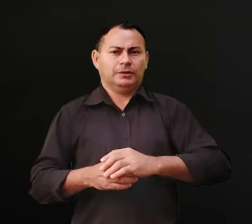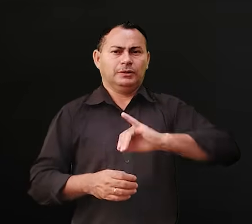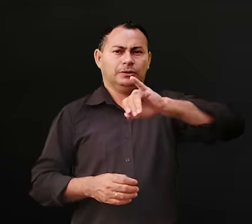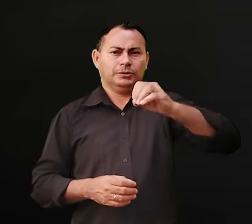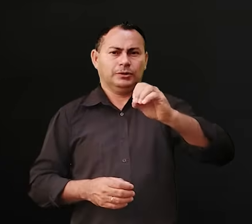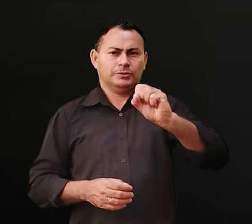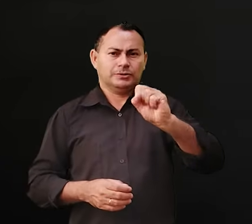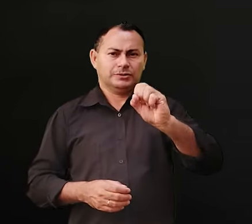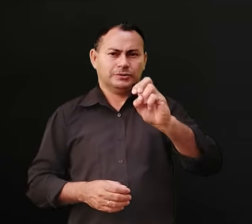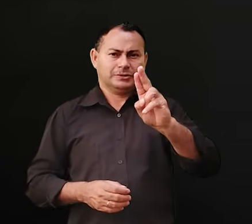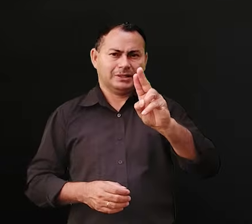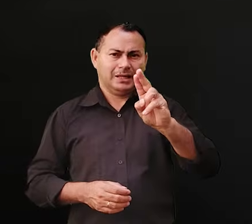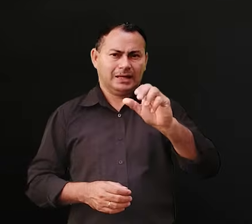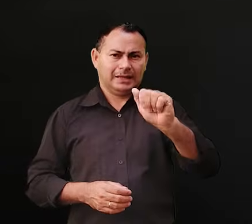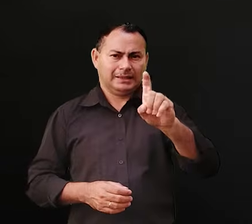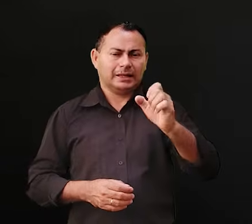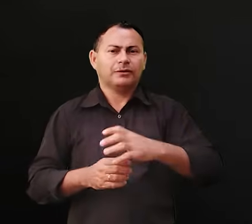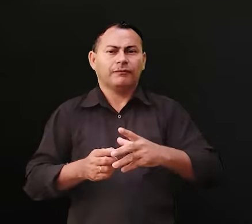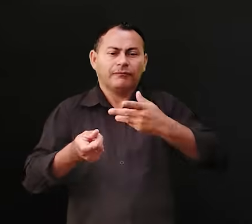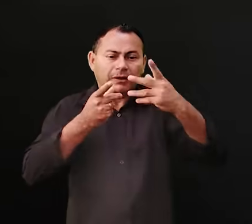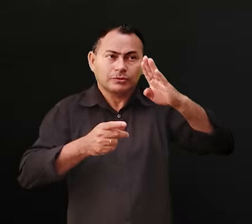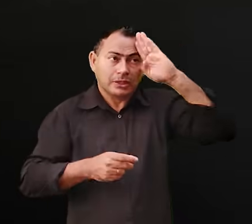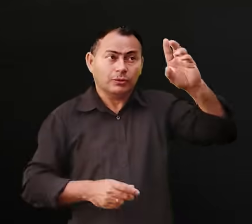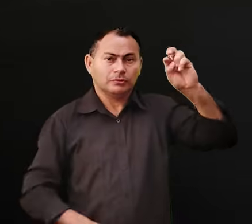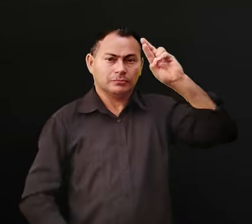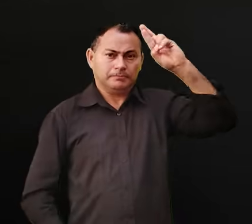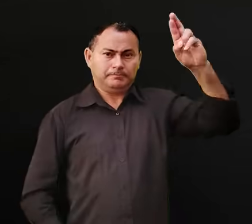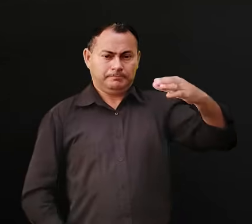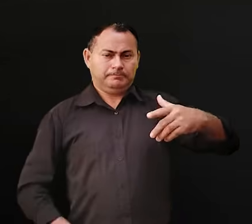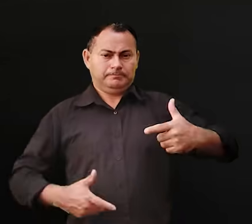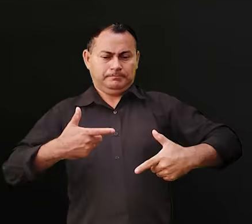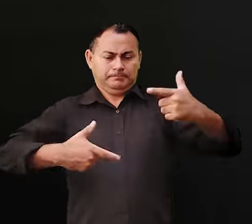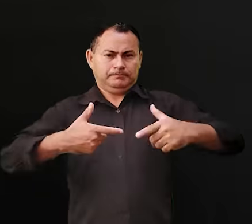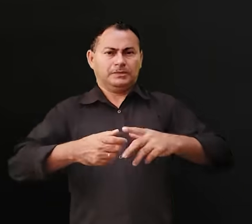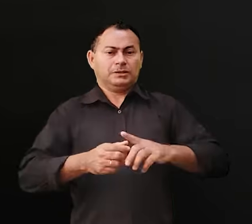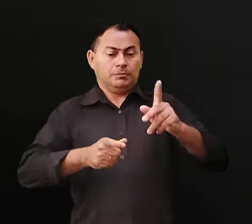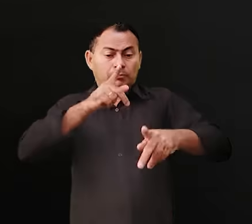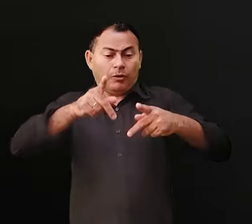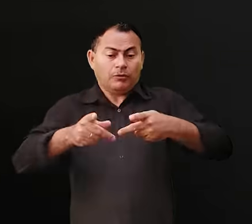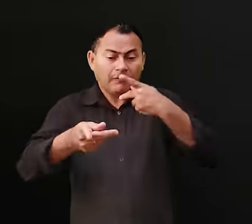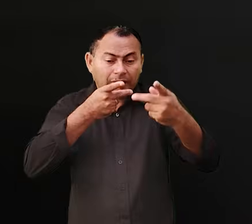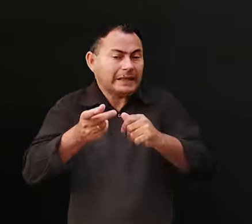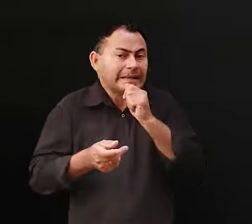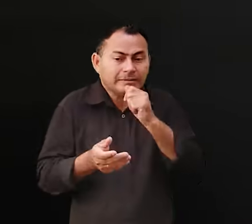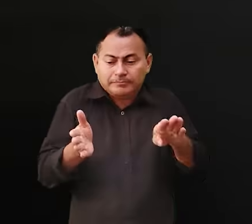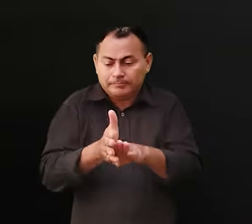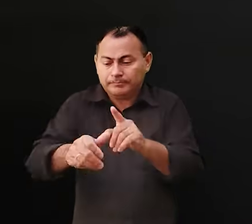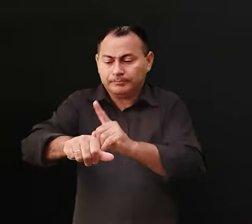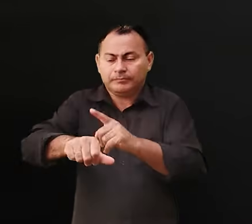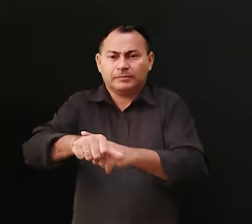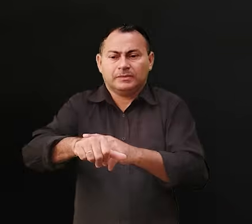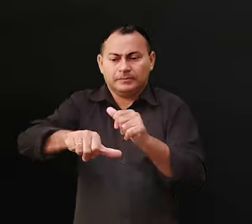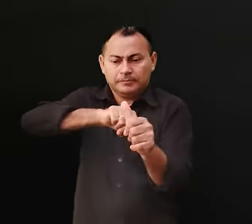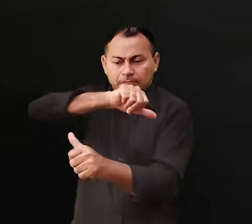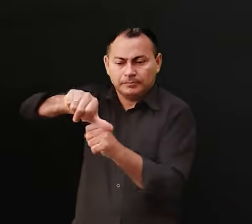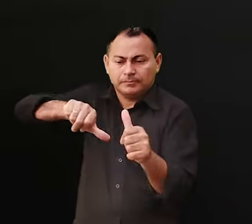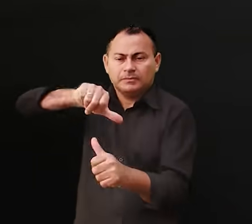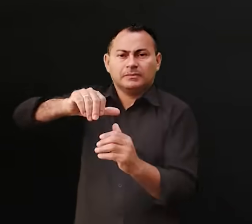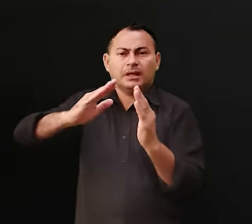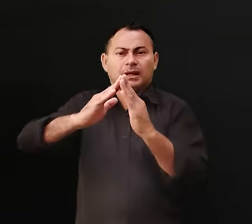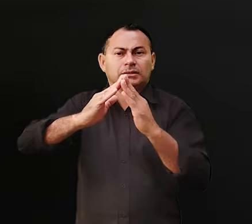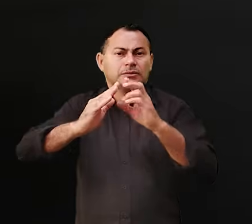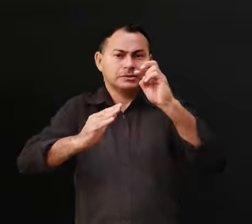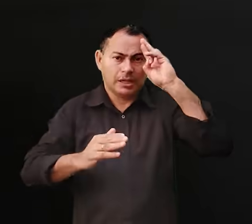Jeozadak, dizendo: Assim diz o Senhor dos Exércitos. Este povo afirma: ainda não chegou o tempo de